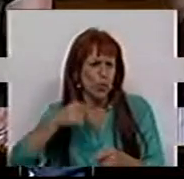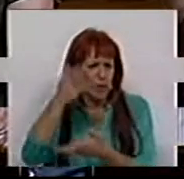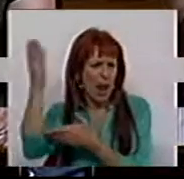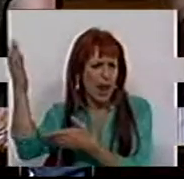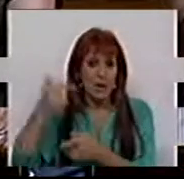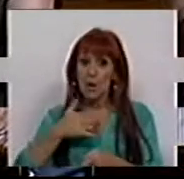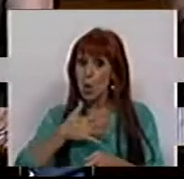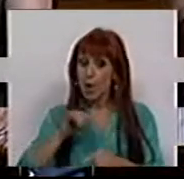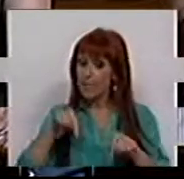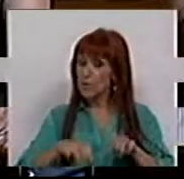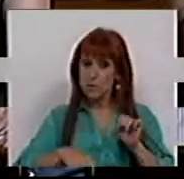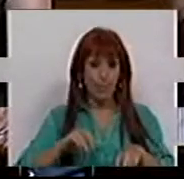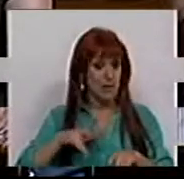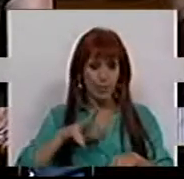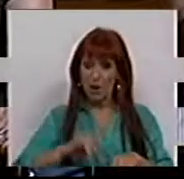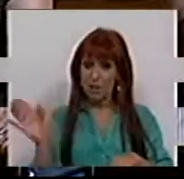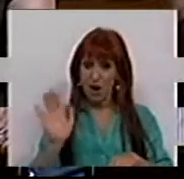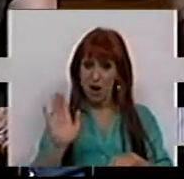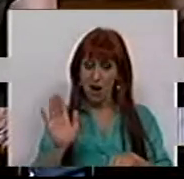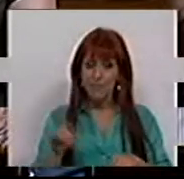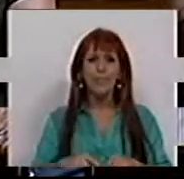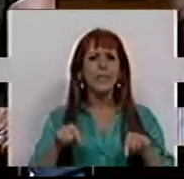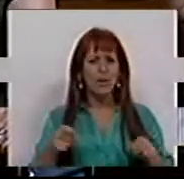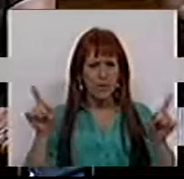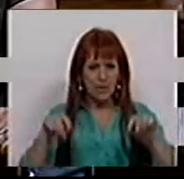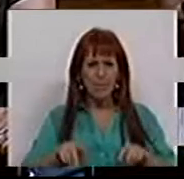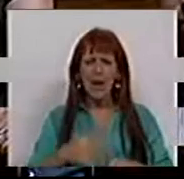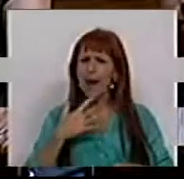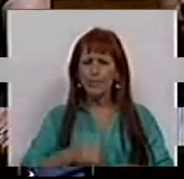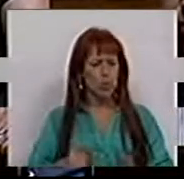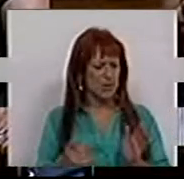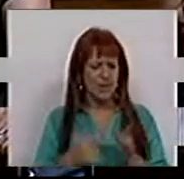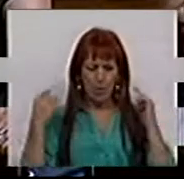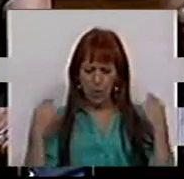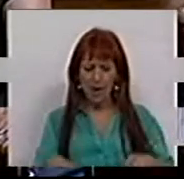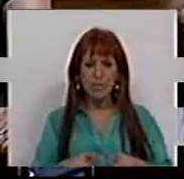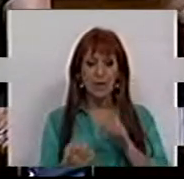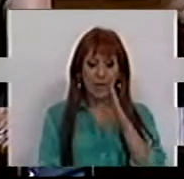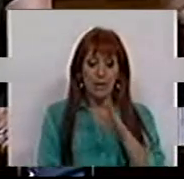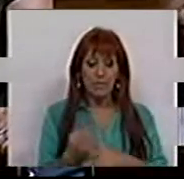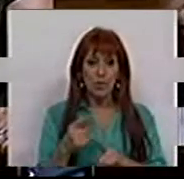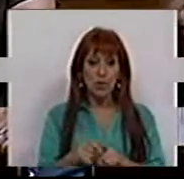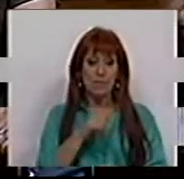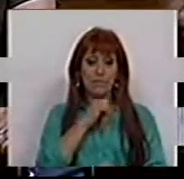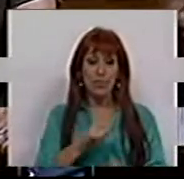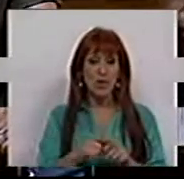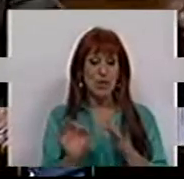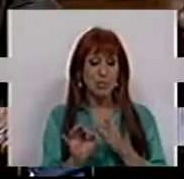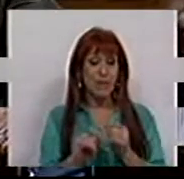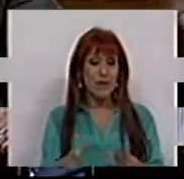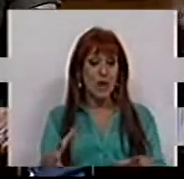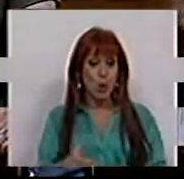mundo, não queríamos que isto acontecesse no nosso país. É ainda absolutamente necessário a criação de um visto específico